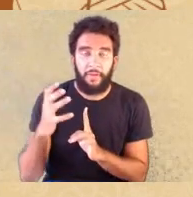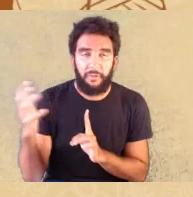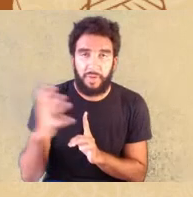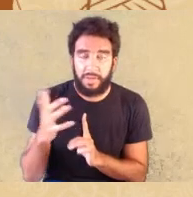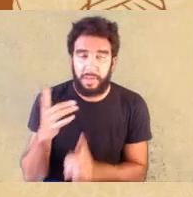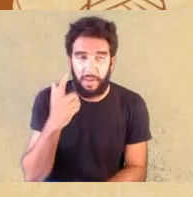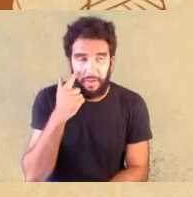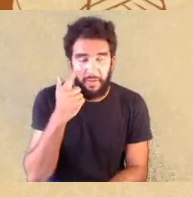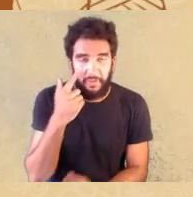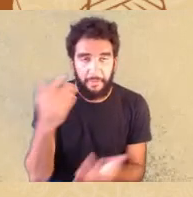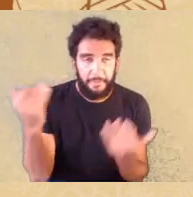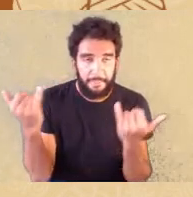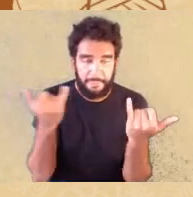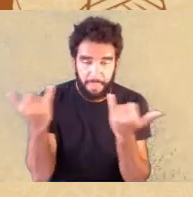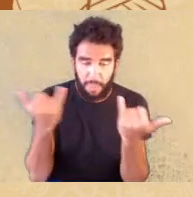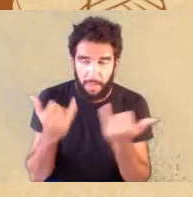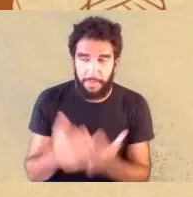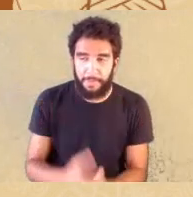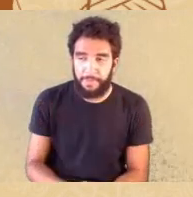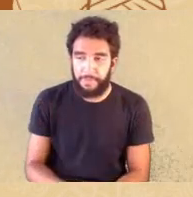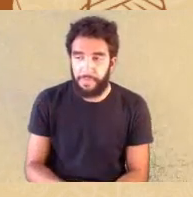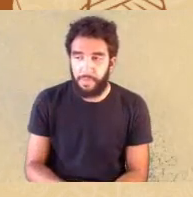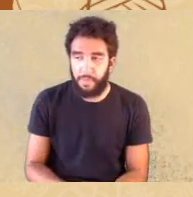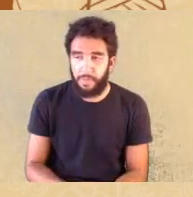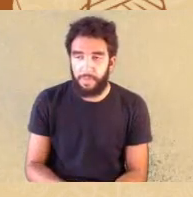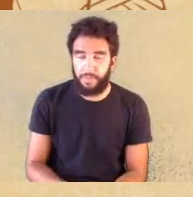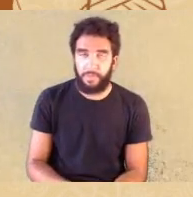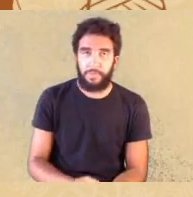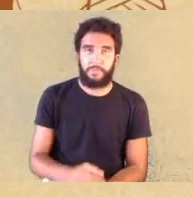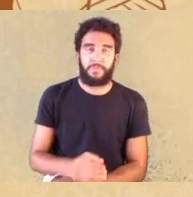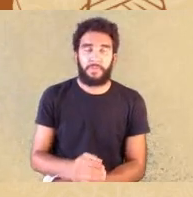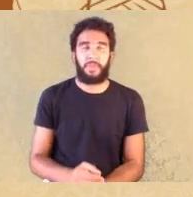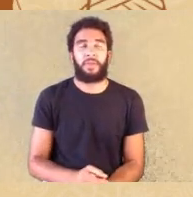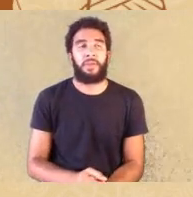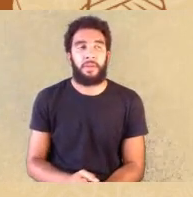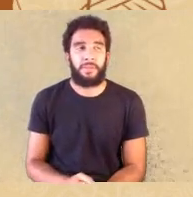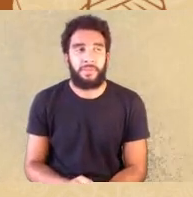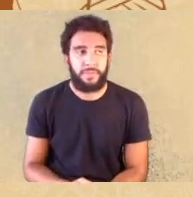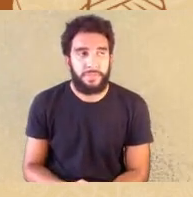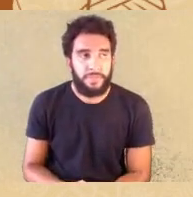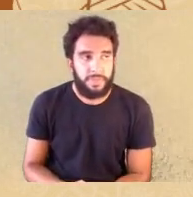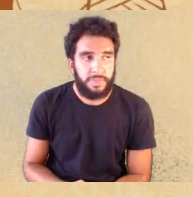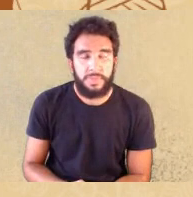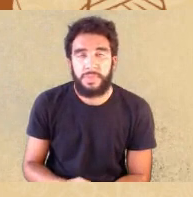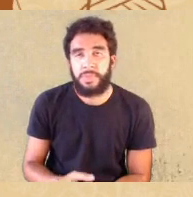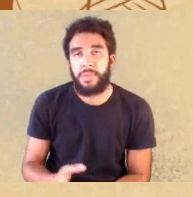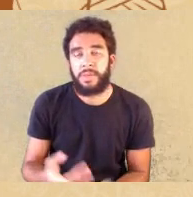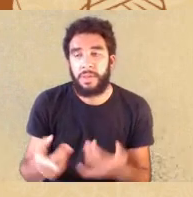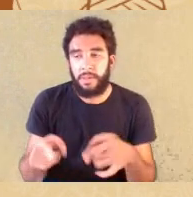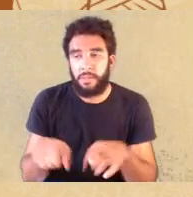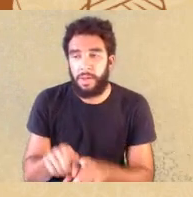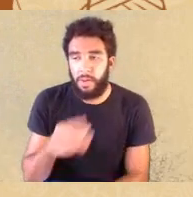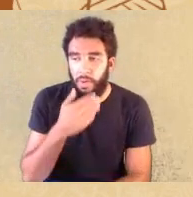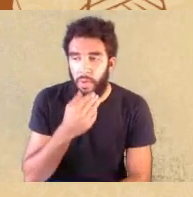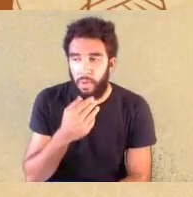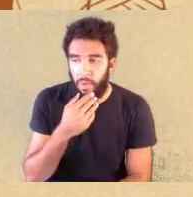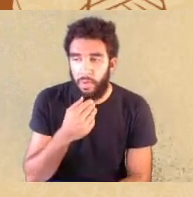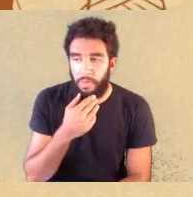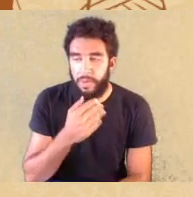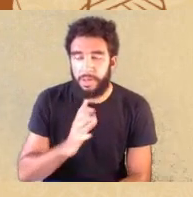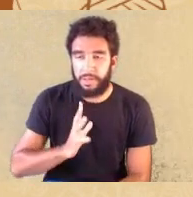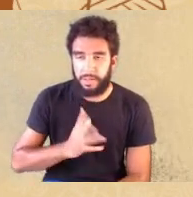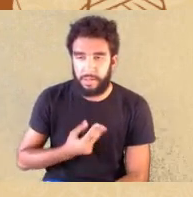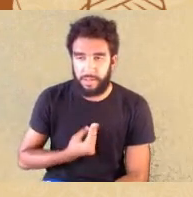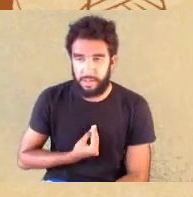estresse pós-traumático aqui, principalmente com relação aos homens trans. E da ideação